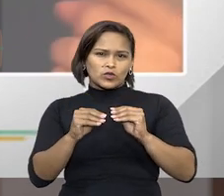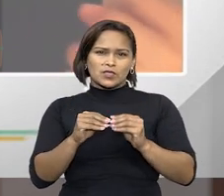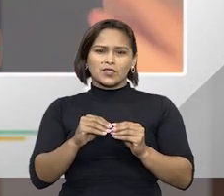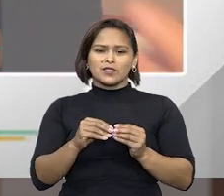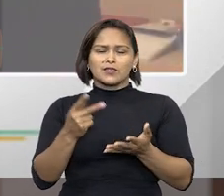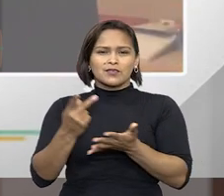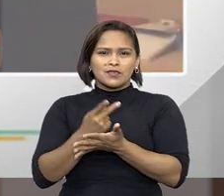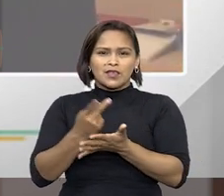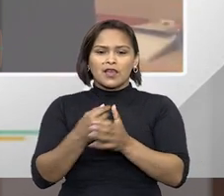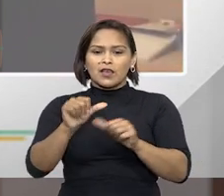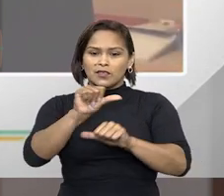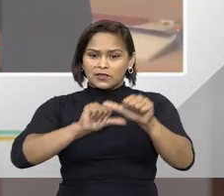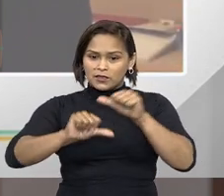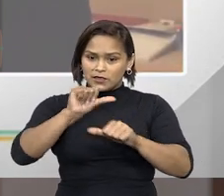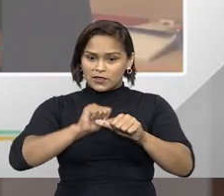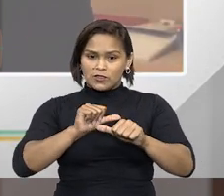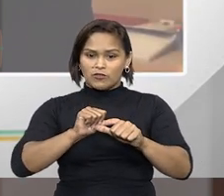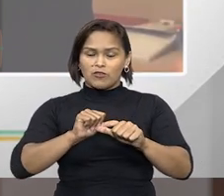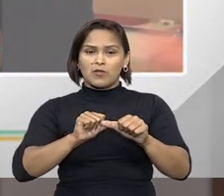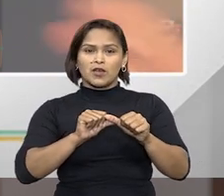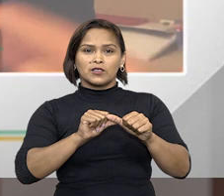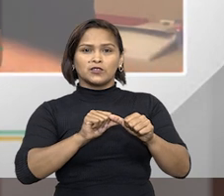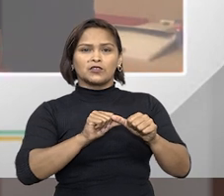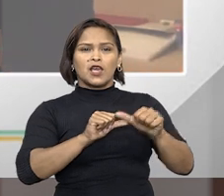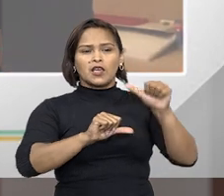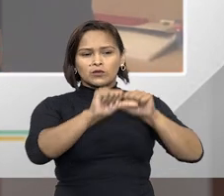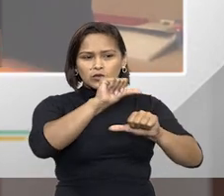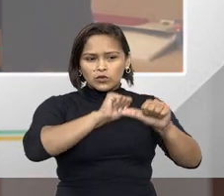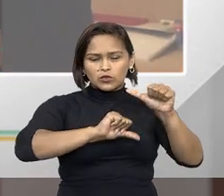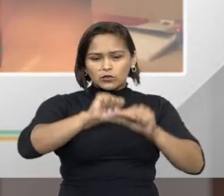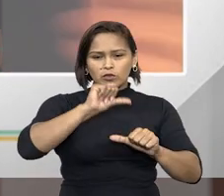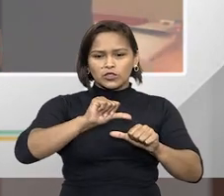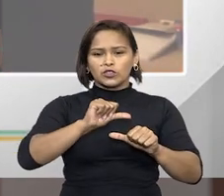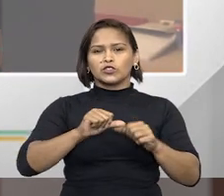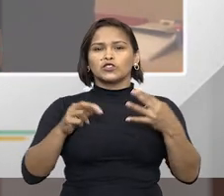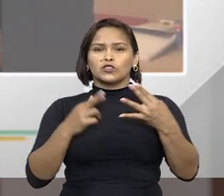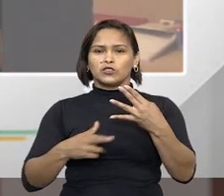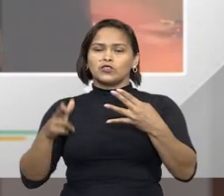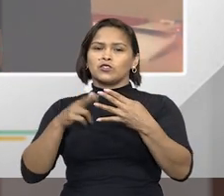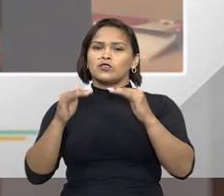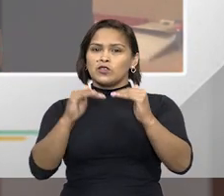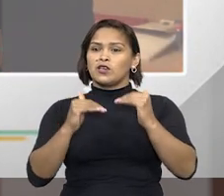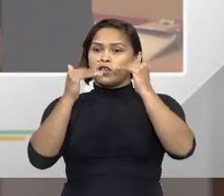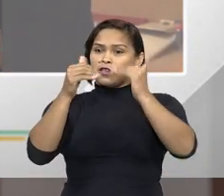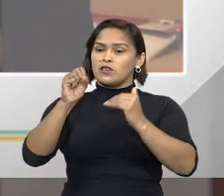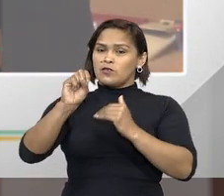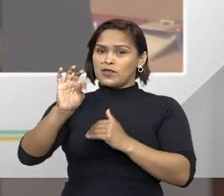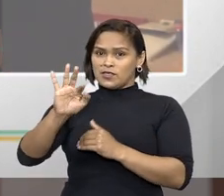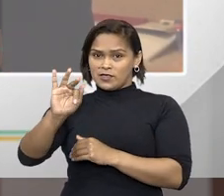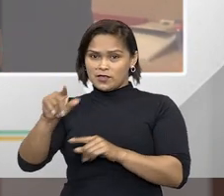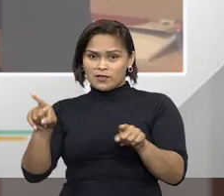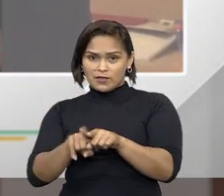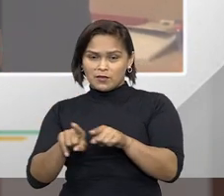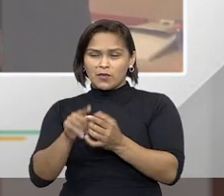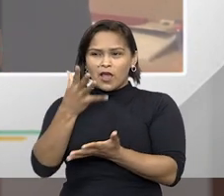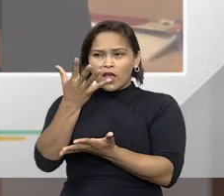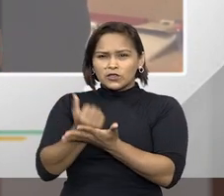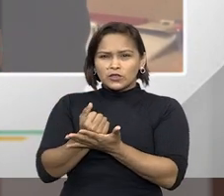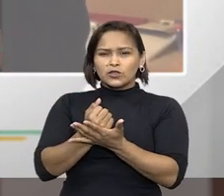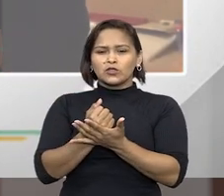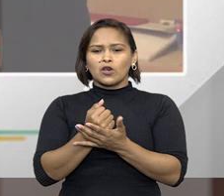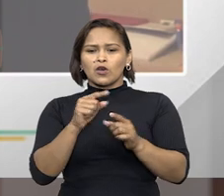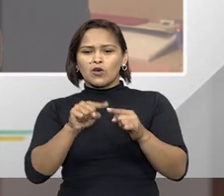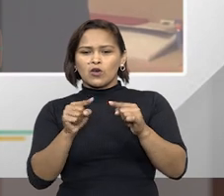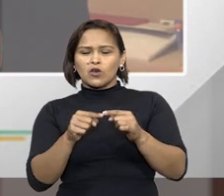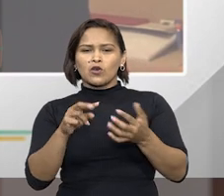em substitutivo de recurso ordinário. O Supremo também passou a adotar, já, aqui e acolá, o chamado substitutivo de